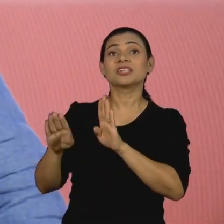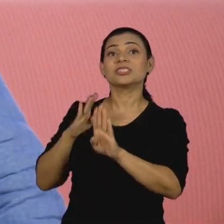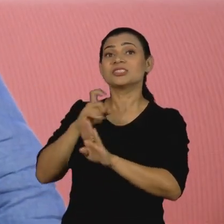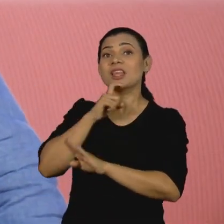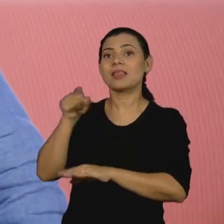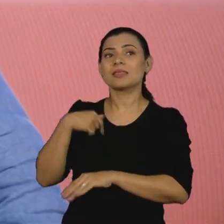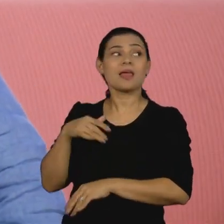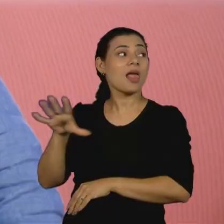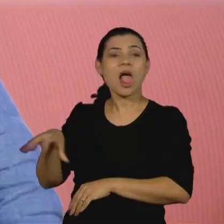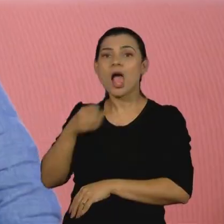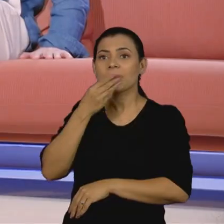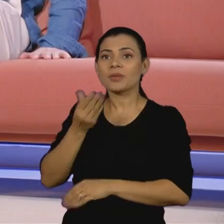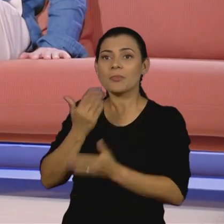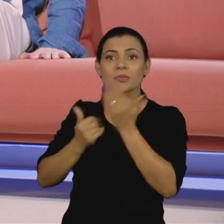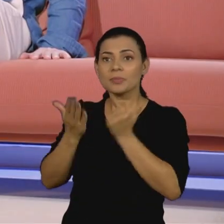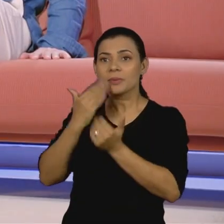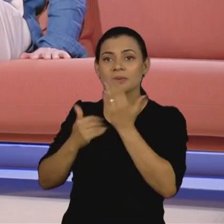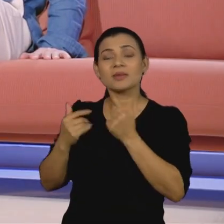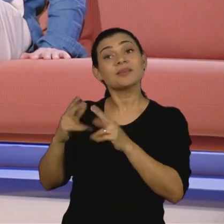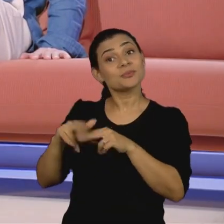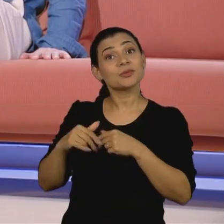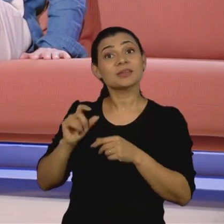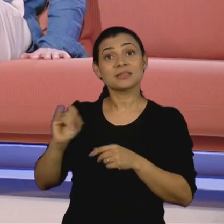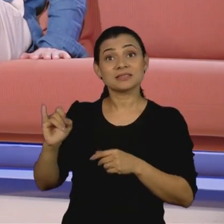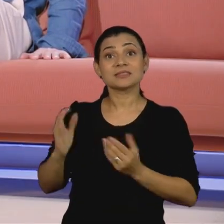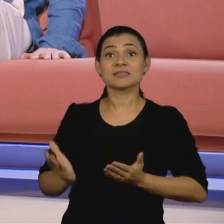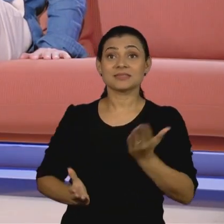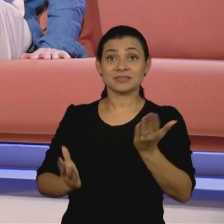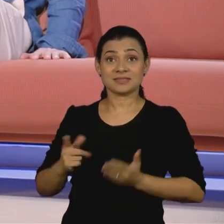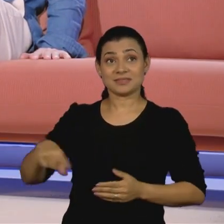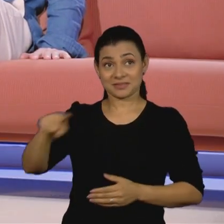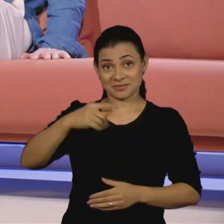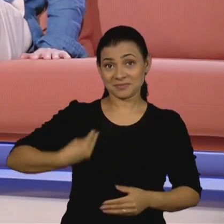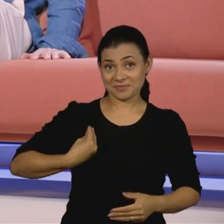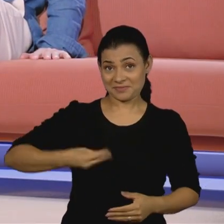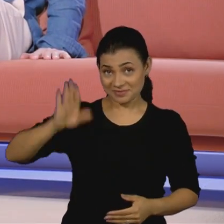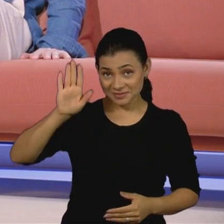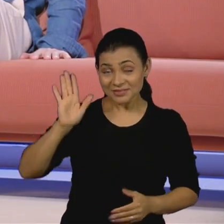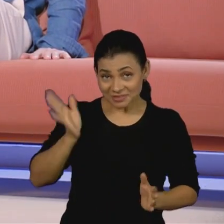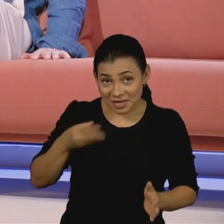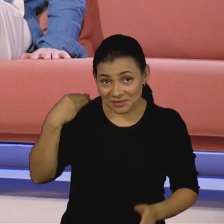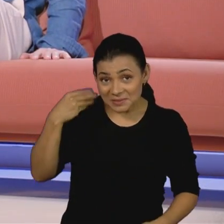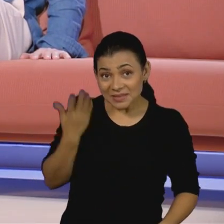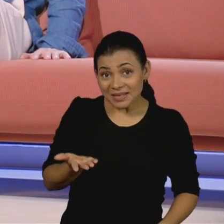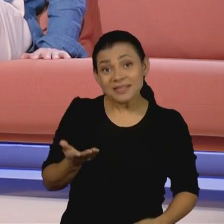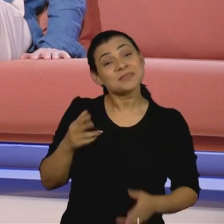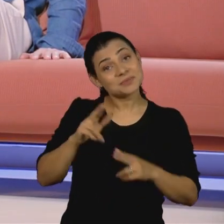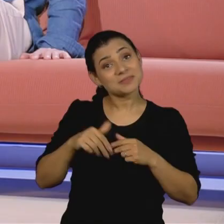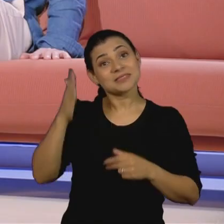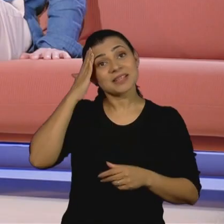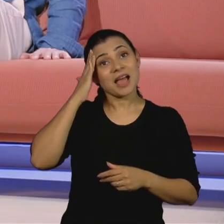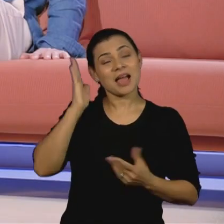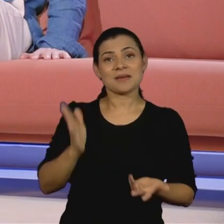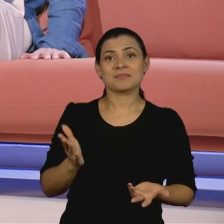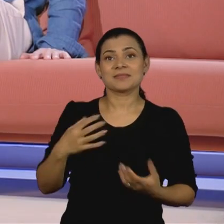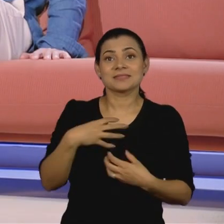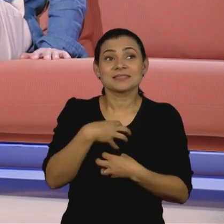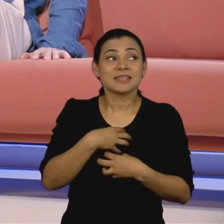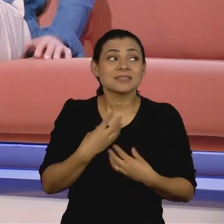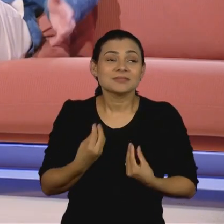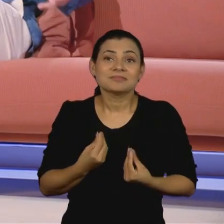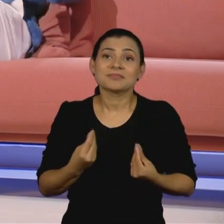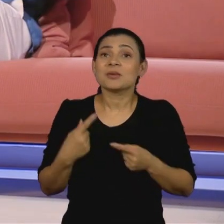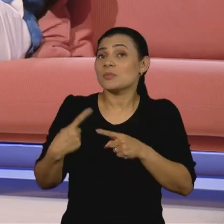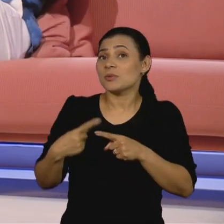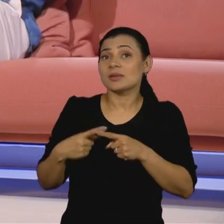casa. Se tem algum filho de empregada doméstica aí, deve saber como que a gente se sente, né?